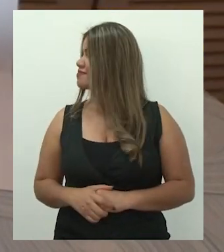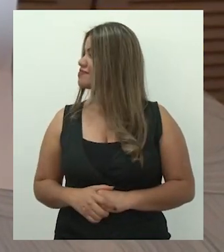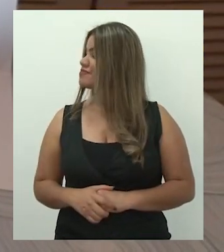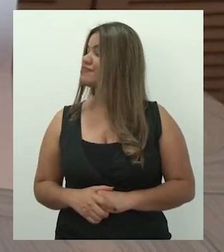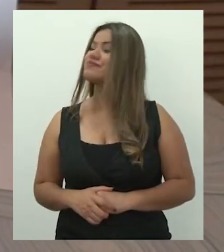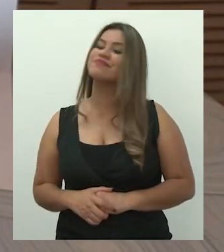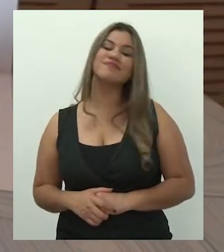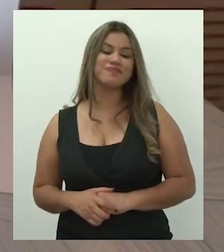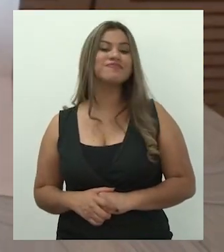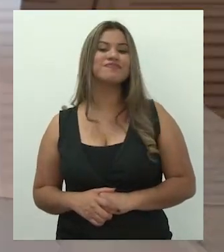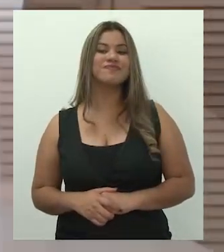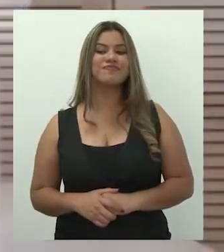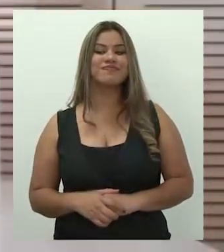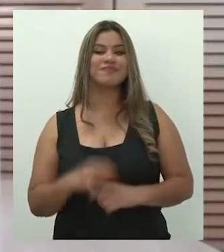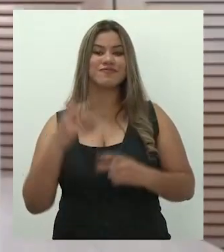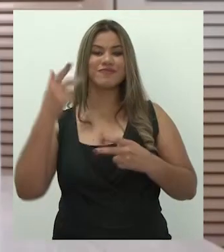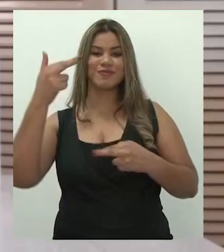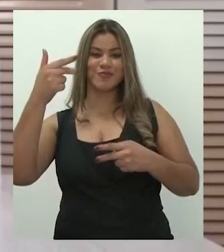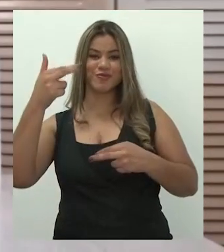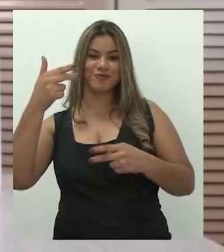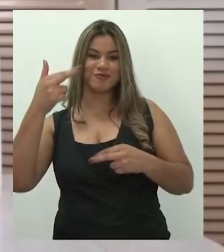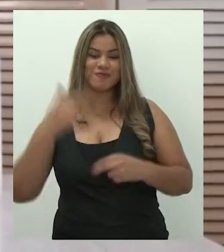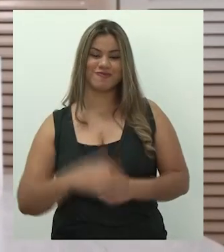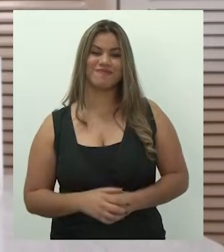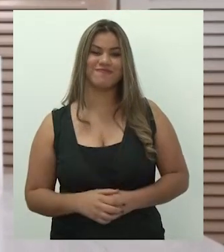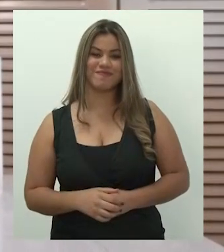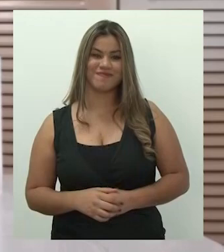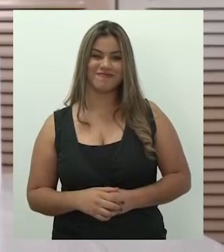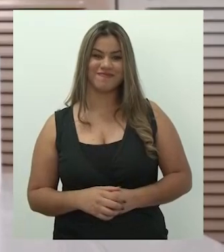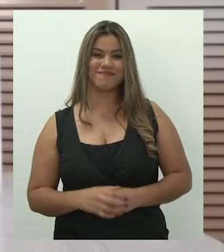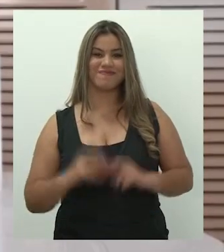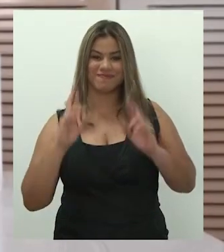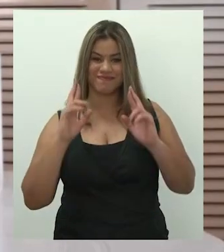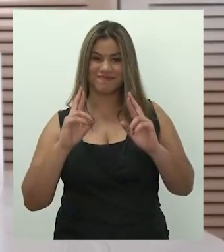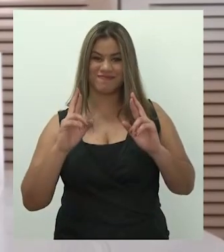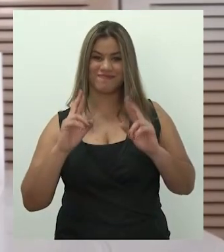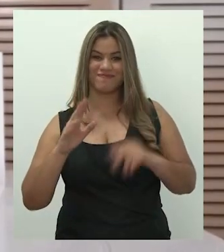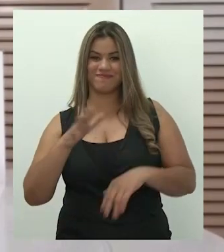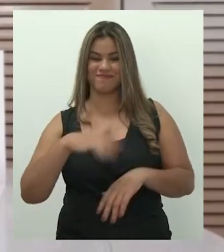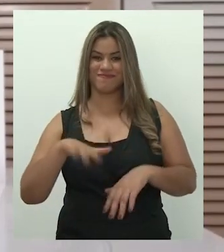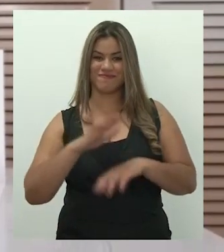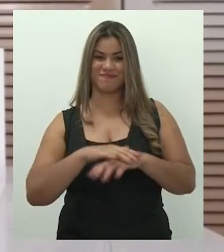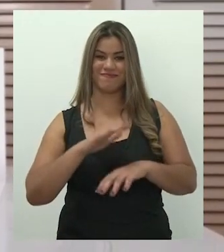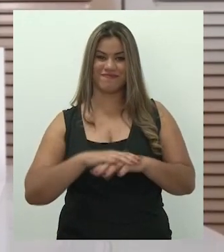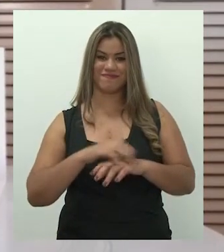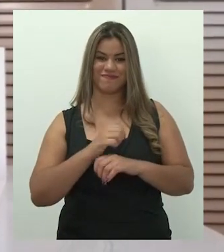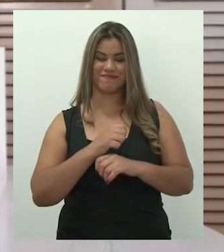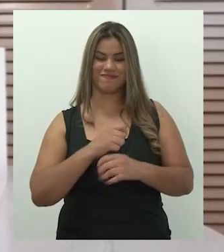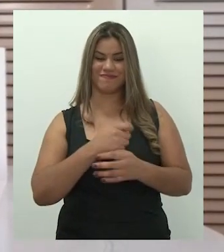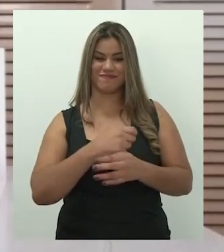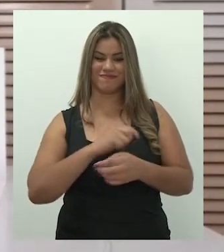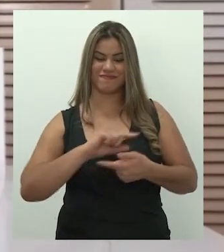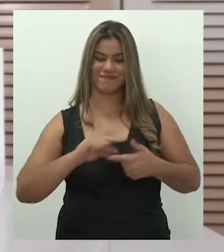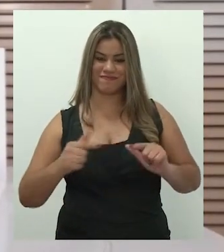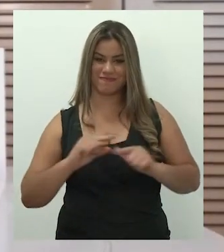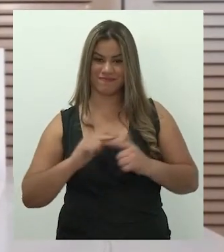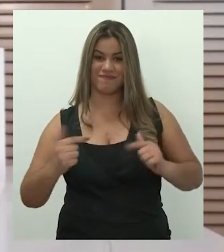se repete aqui. Eu espero que você tenha um bom trabalho com os fractais, com as figuras